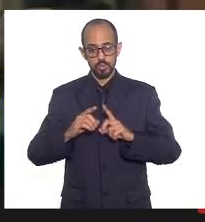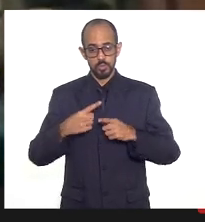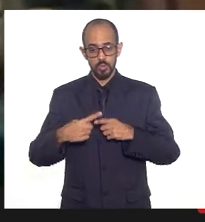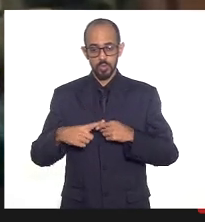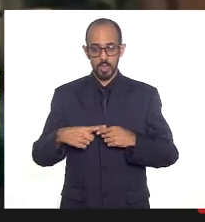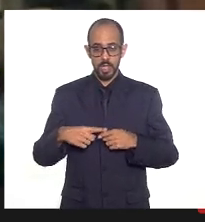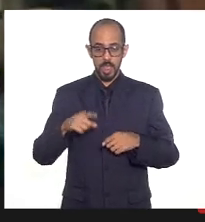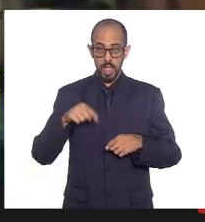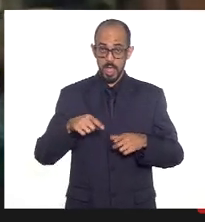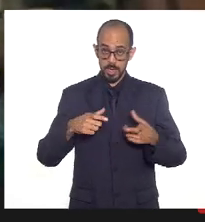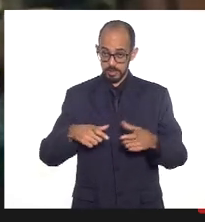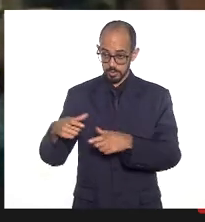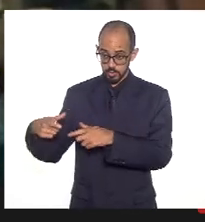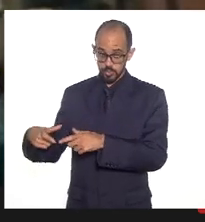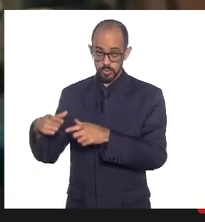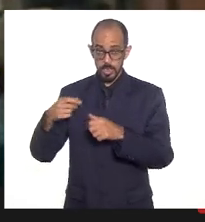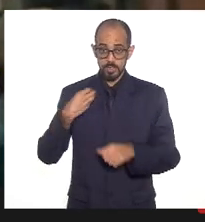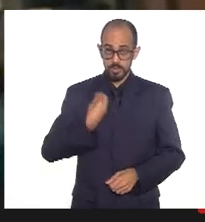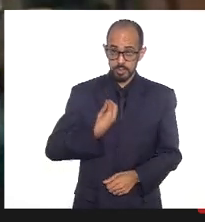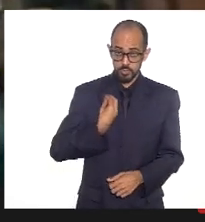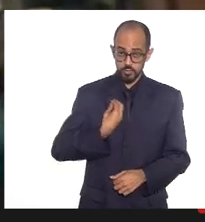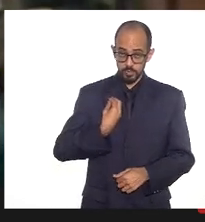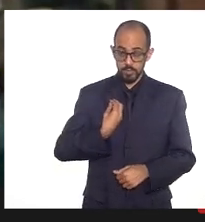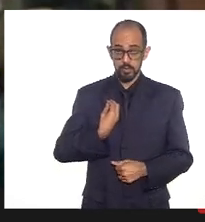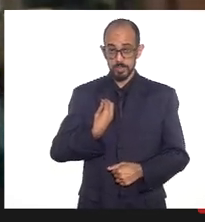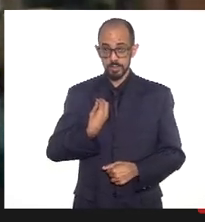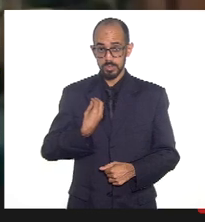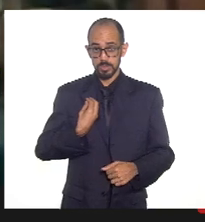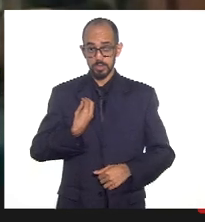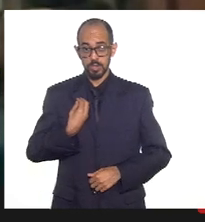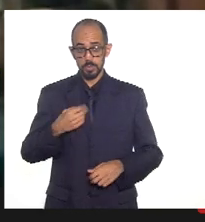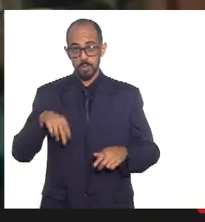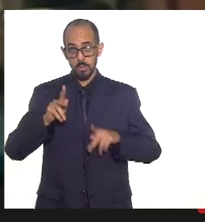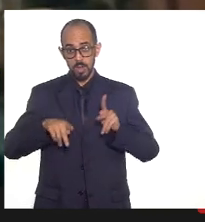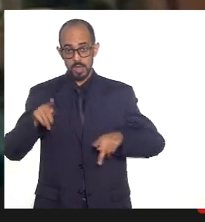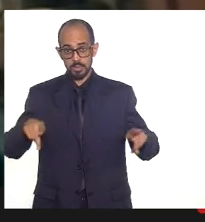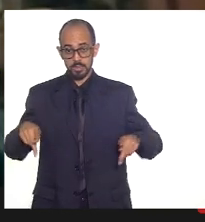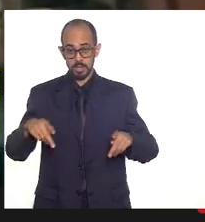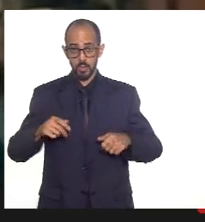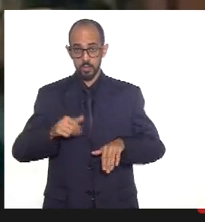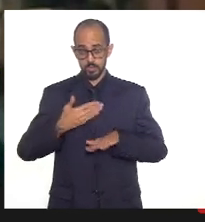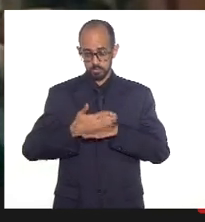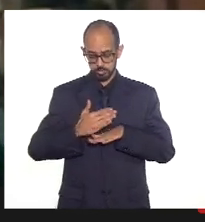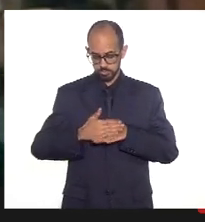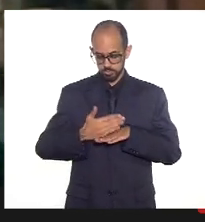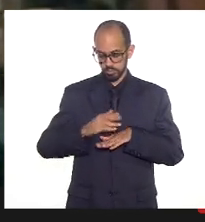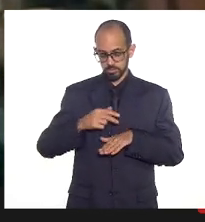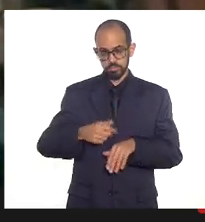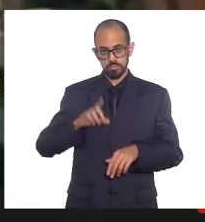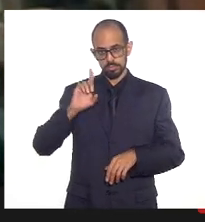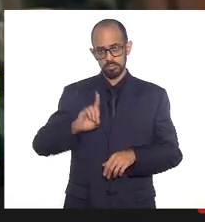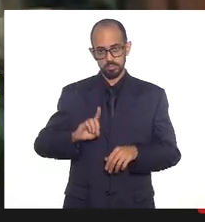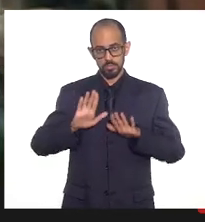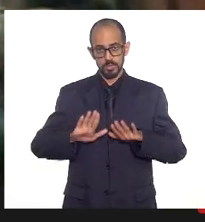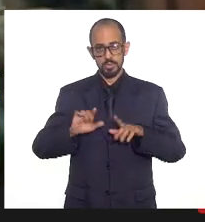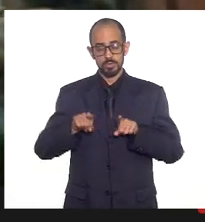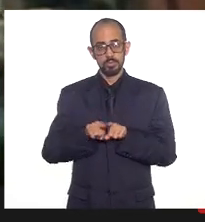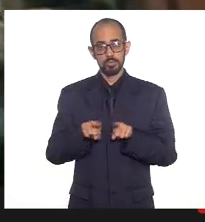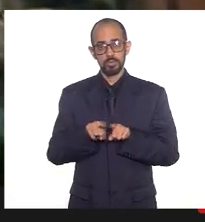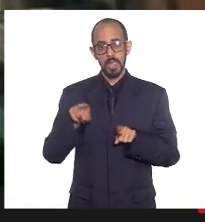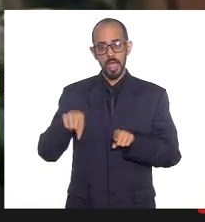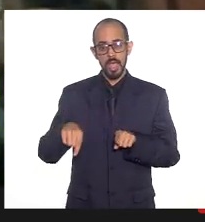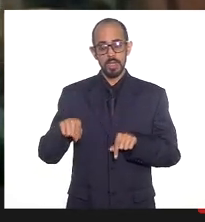são nesses lugares que as pessoas vivem, é no território que o cidadão e a cidadã exercem os seus direitos, e é nesse território que o seu